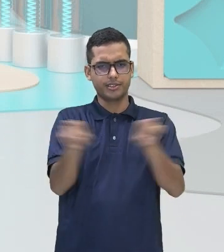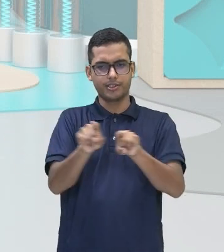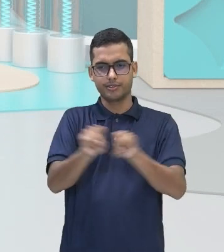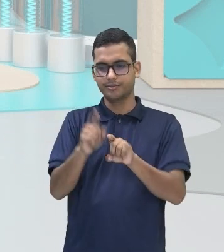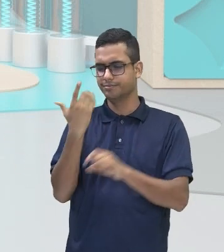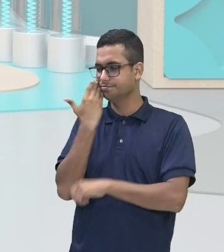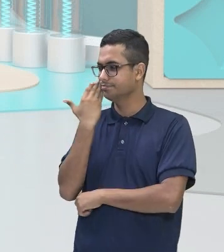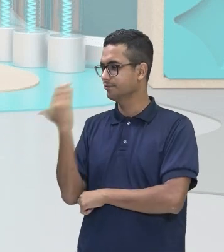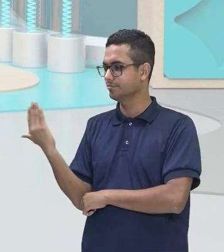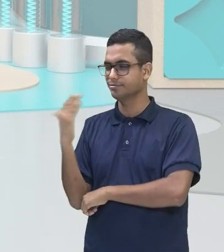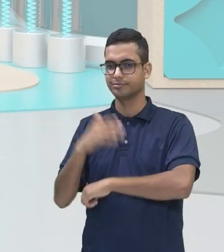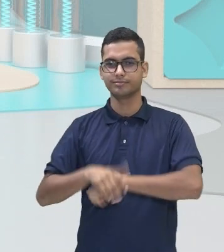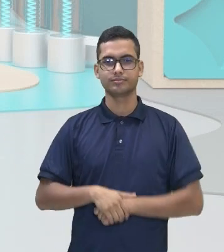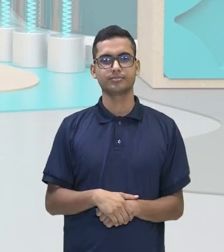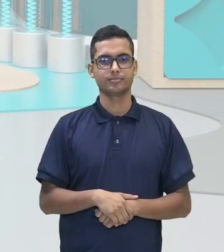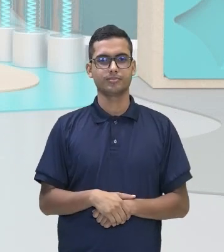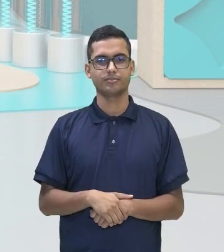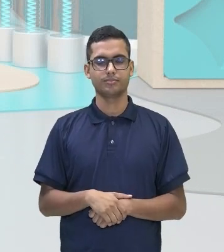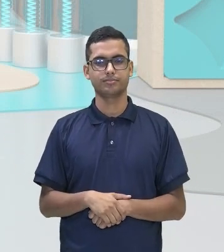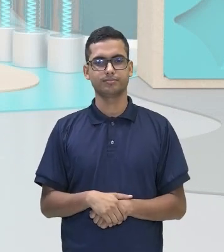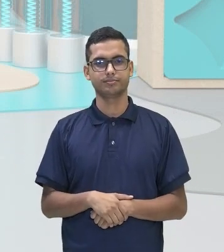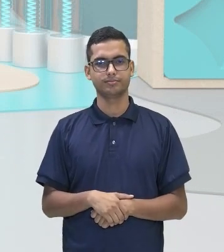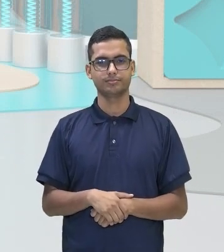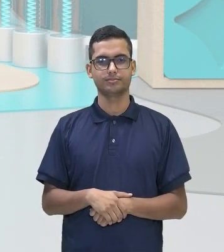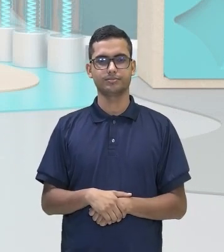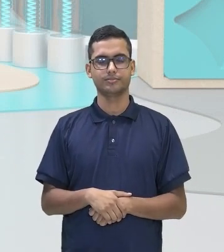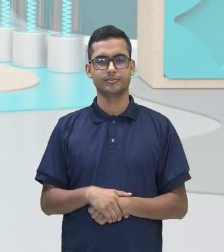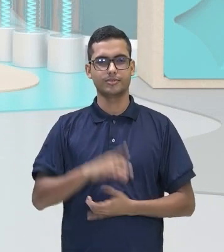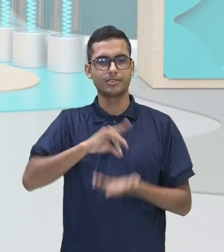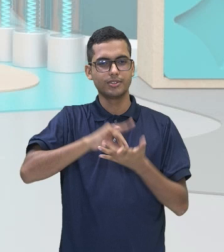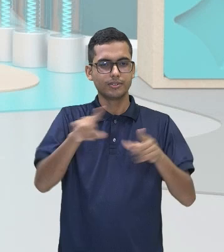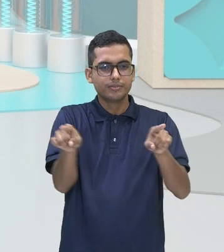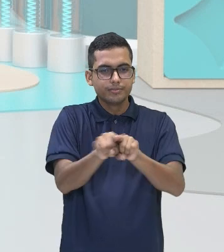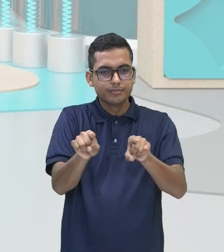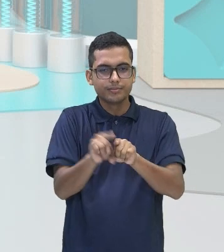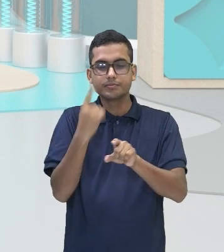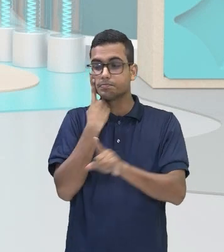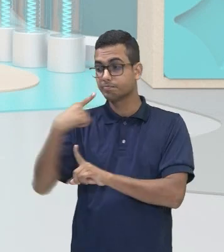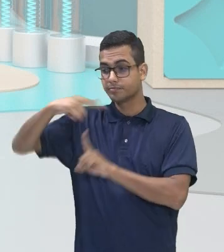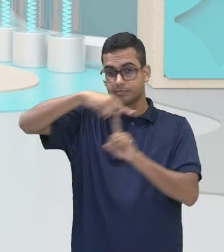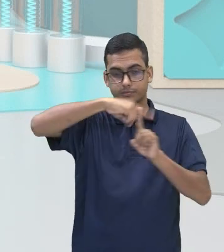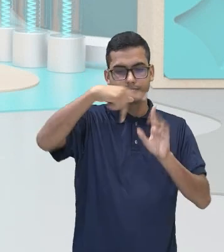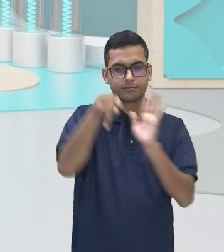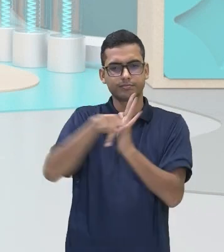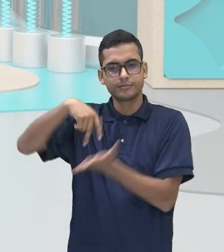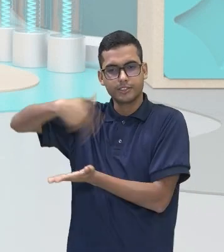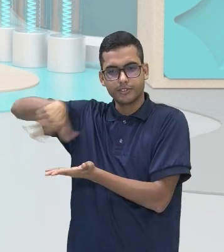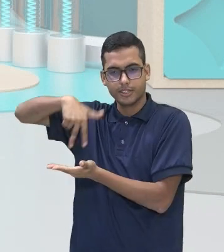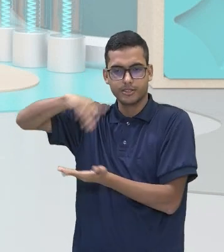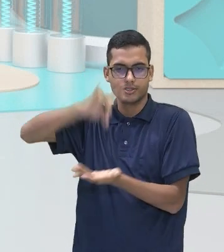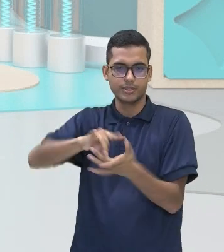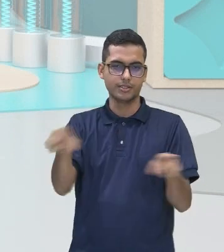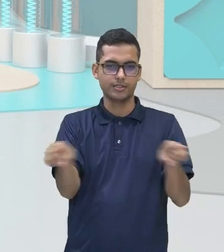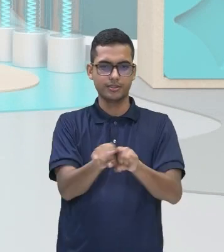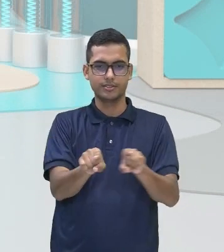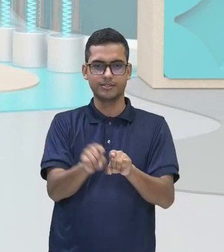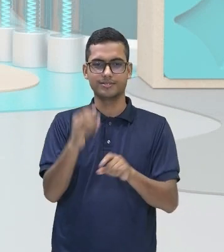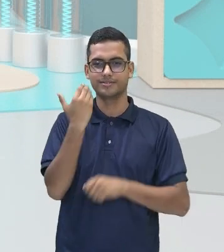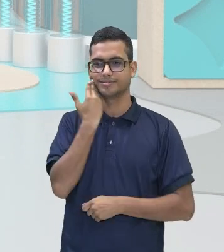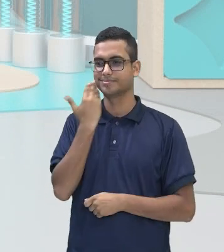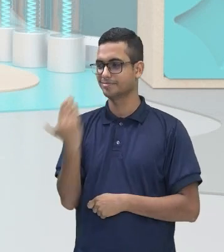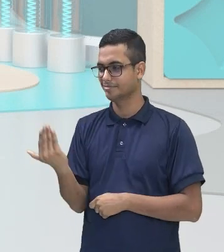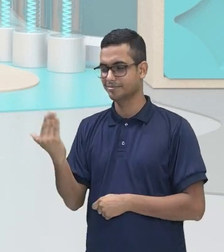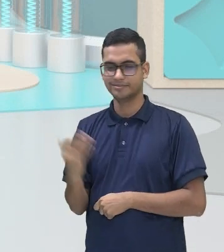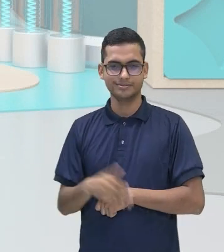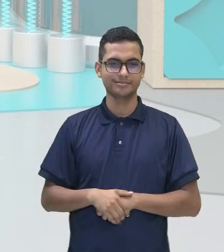fugiu dos olhos aqui. Mas são esses estilos ali das danças de salão que ganharam essa notoriedade. A gente vai ter também um pouco mais